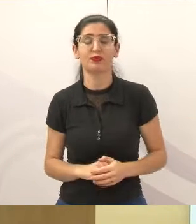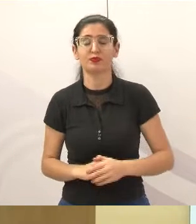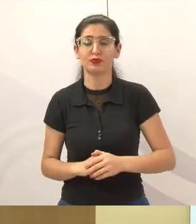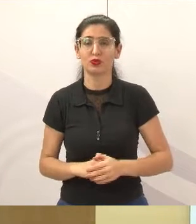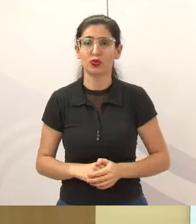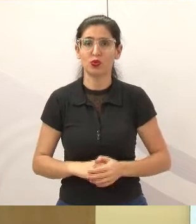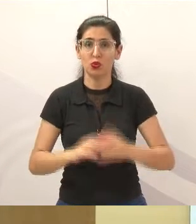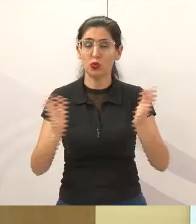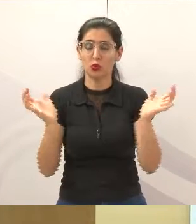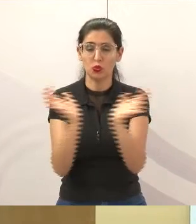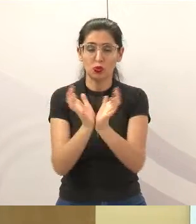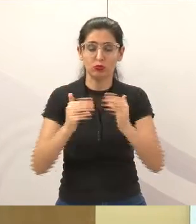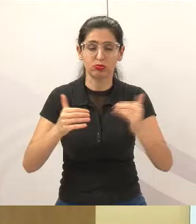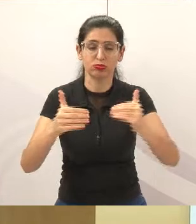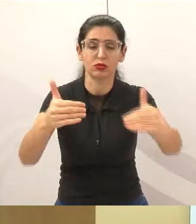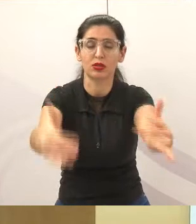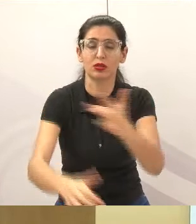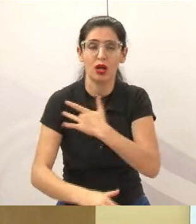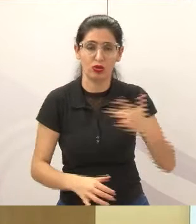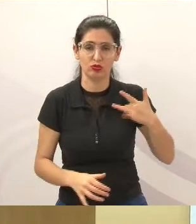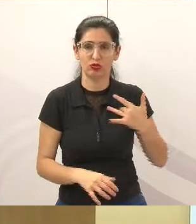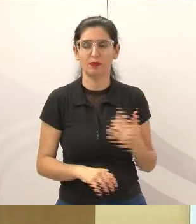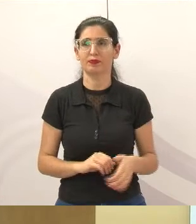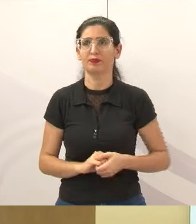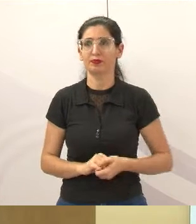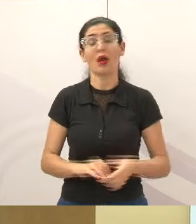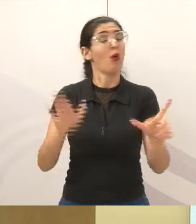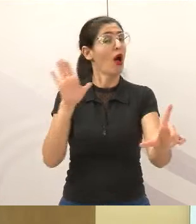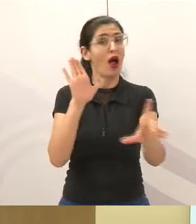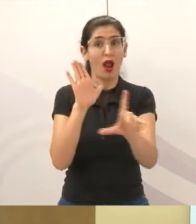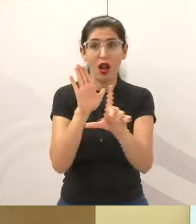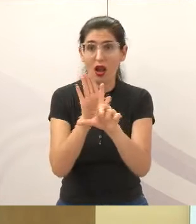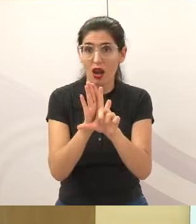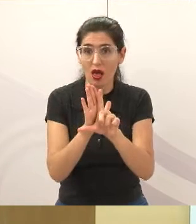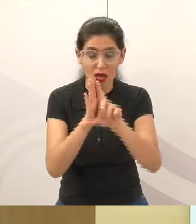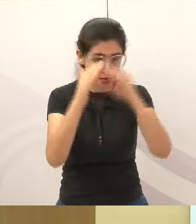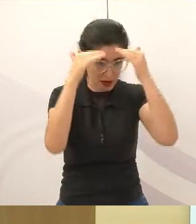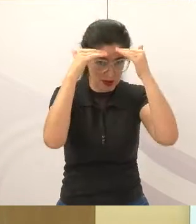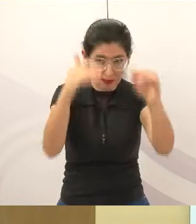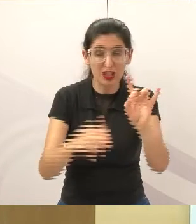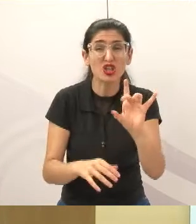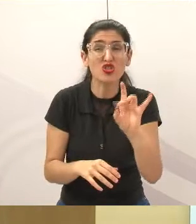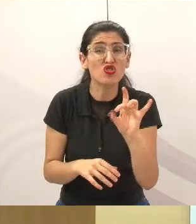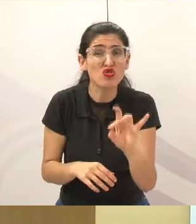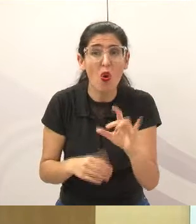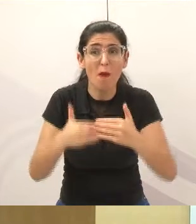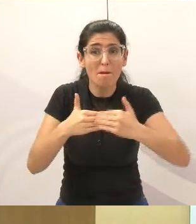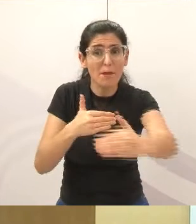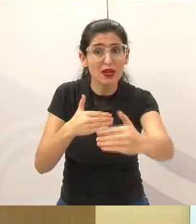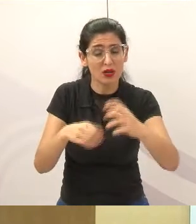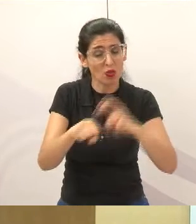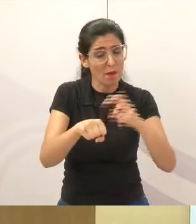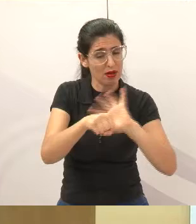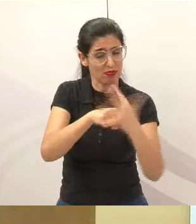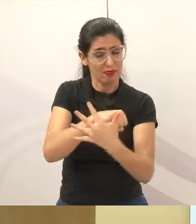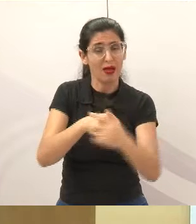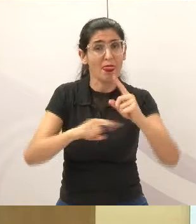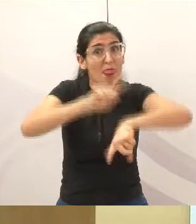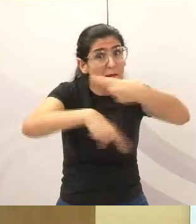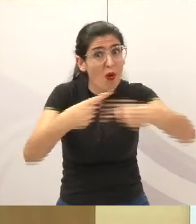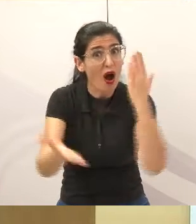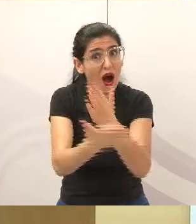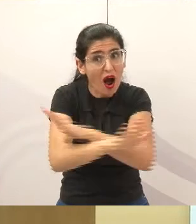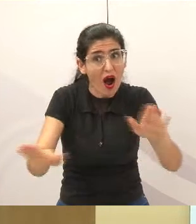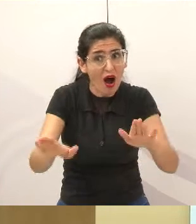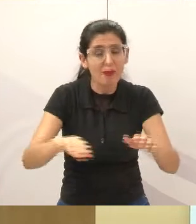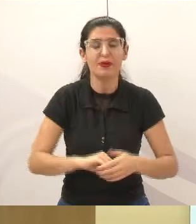Saúde. Então, essa não é uma lei permanente, ela valerá somente enquanto durar aí esse período de pandemia. Ainda